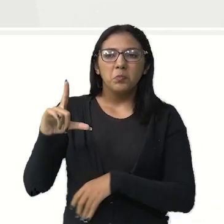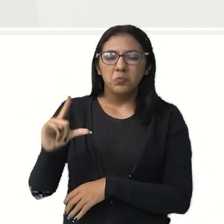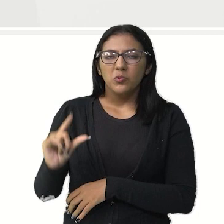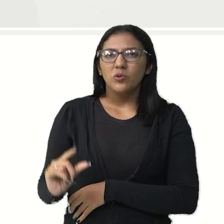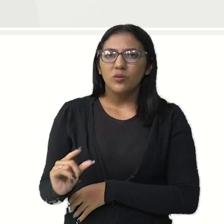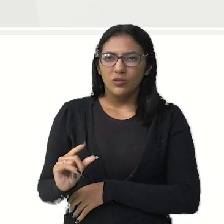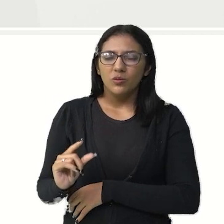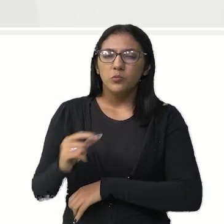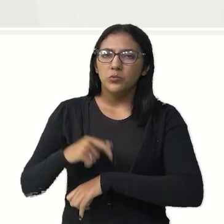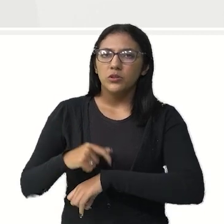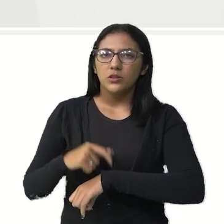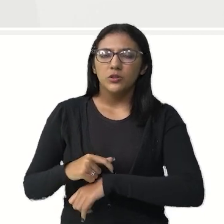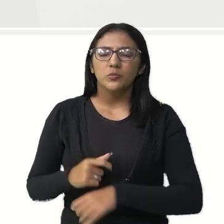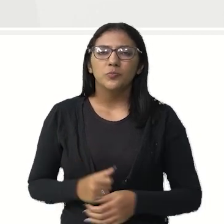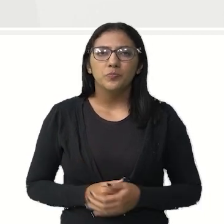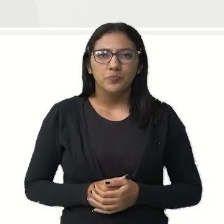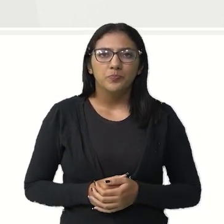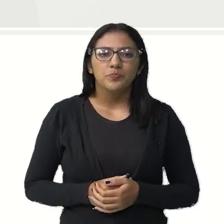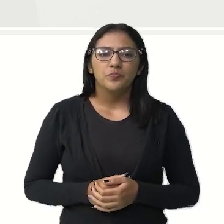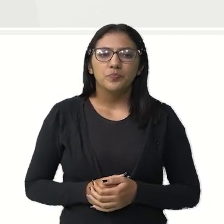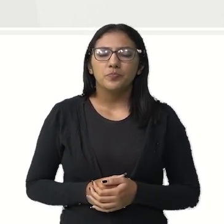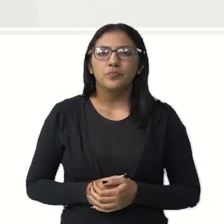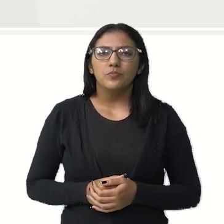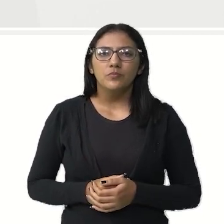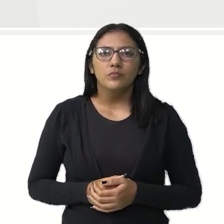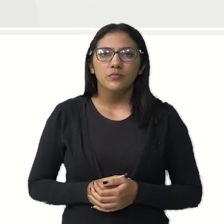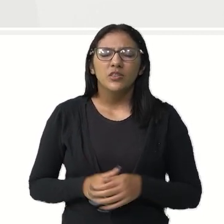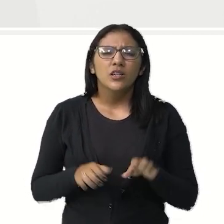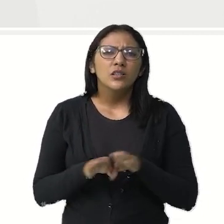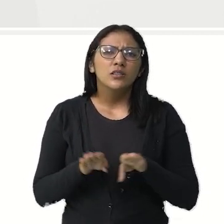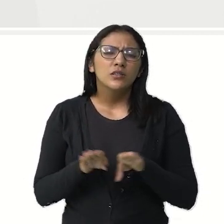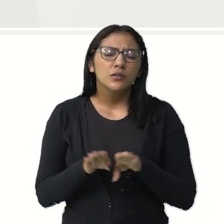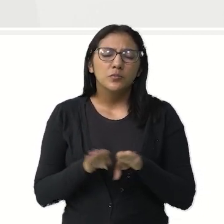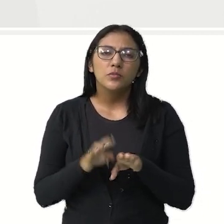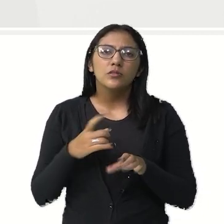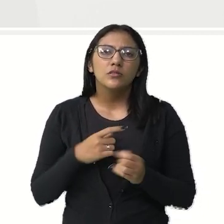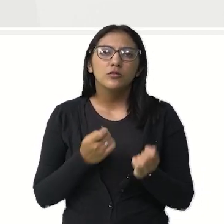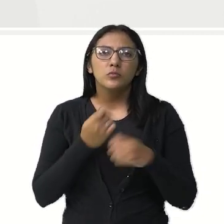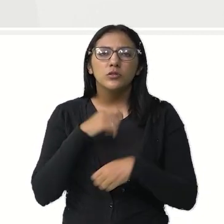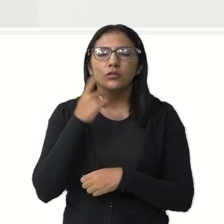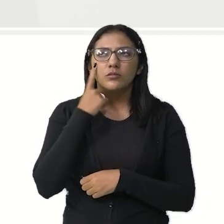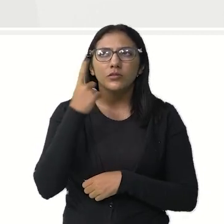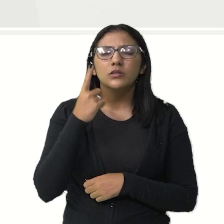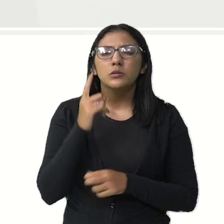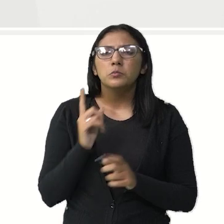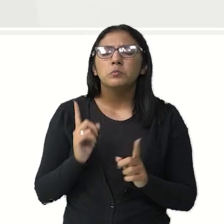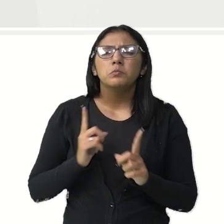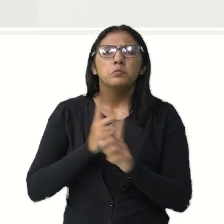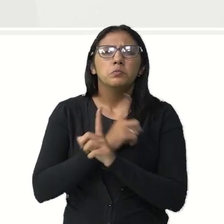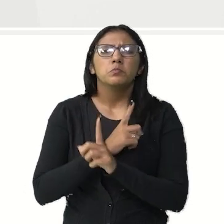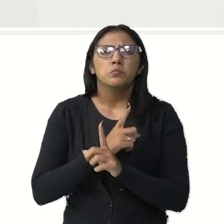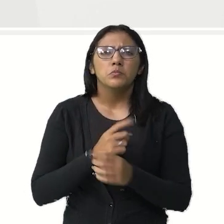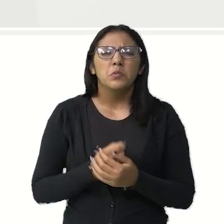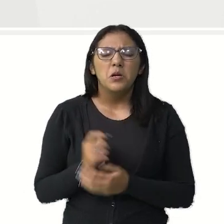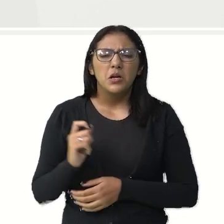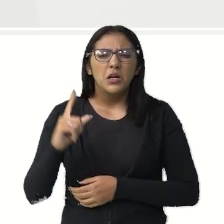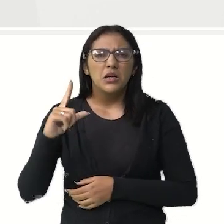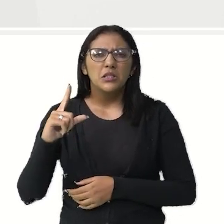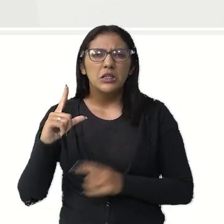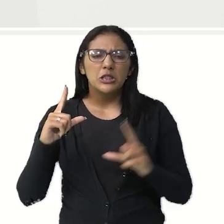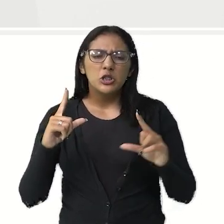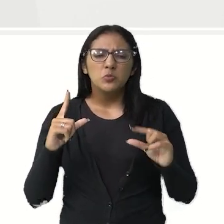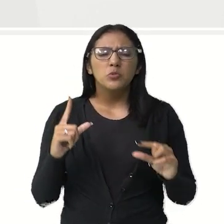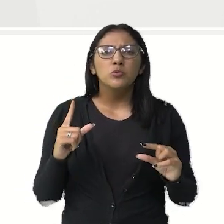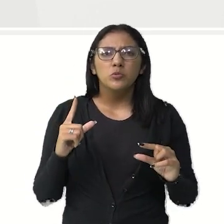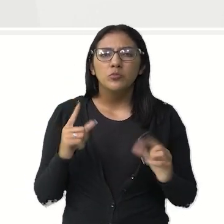reduzir, tá? A mesma coisa acontece se eu pensar de forma contrária, né? Em vez de crescer, diminuir. Olha